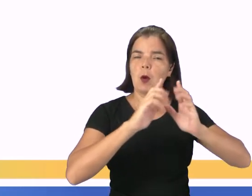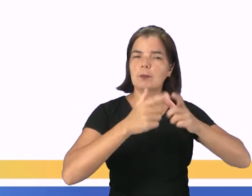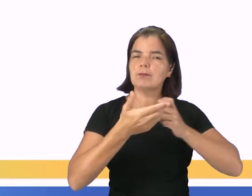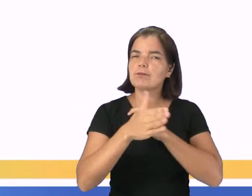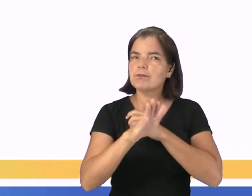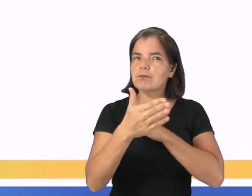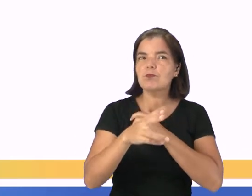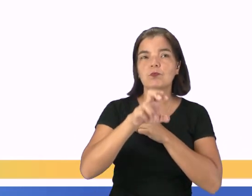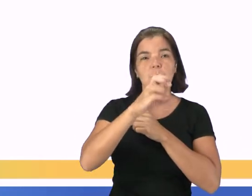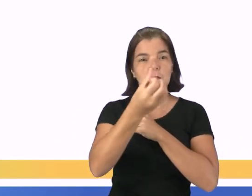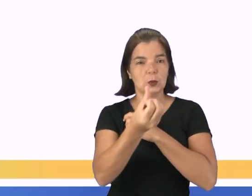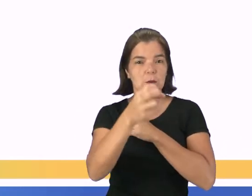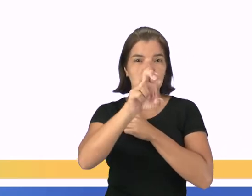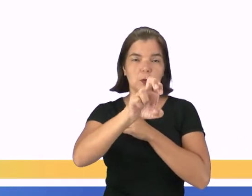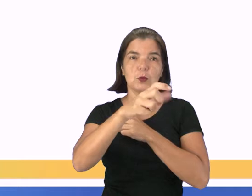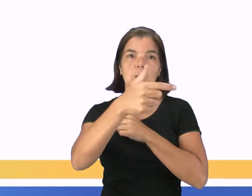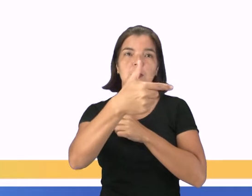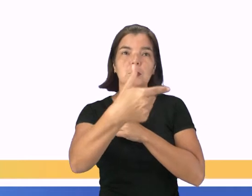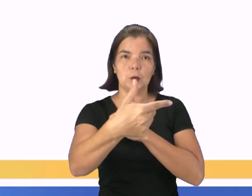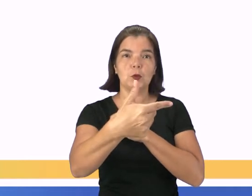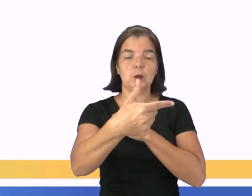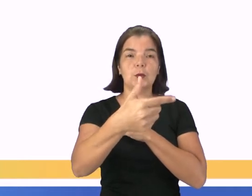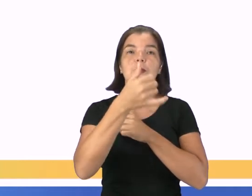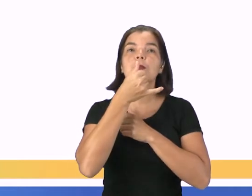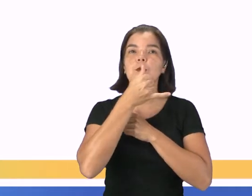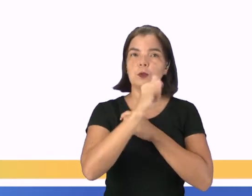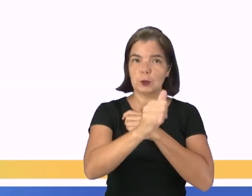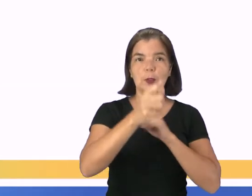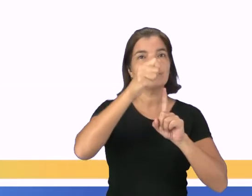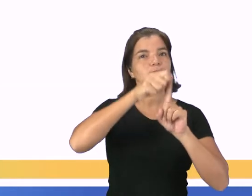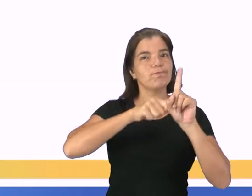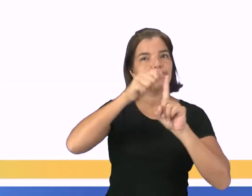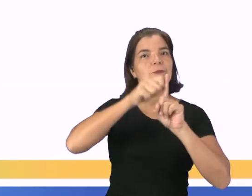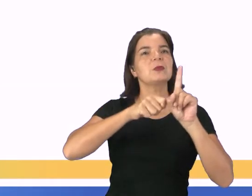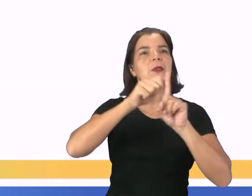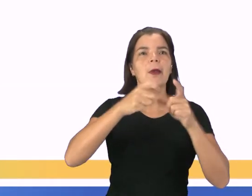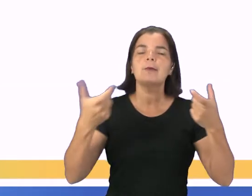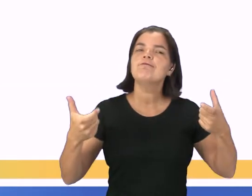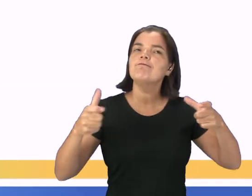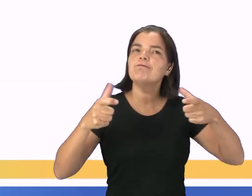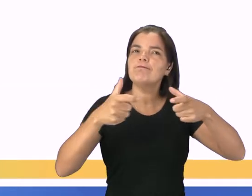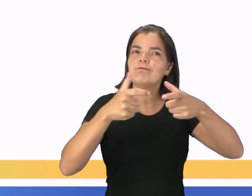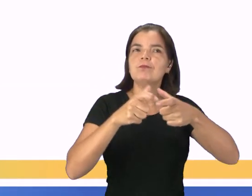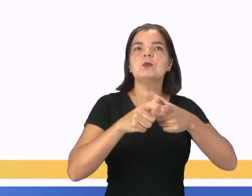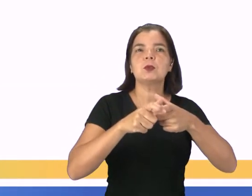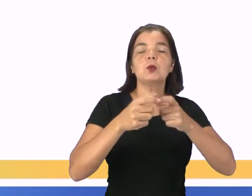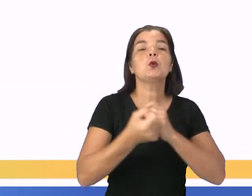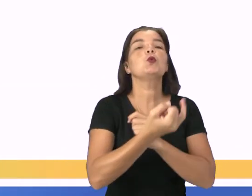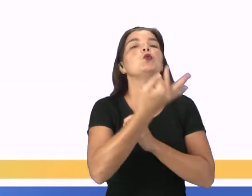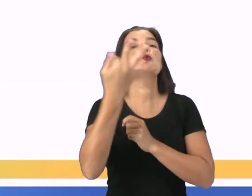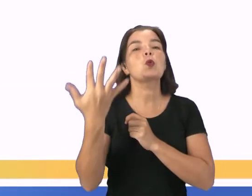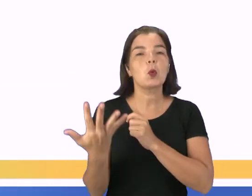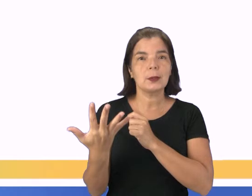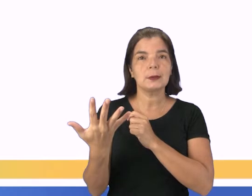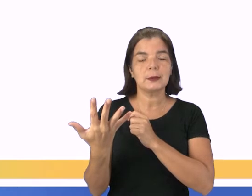de 652 kWh mensais terá que reduzir o consumo em quantos